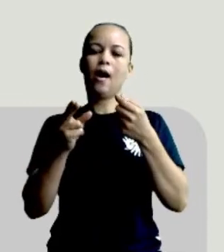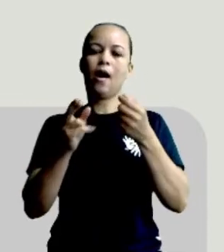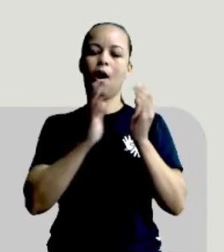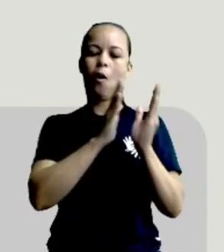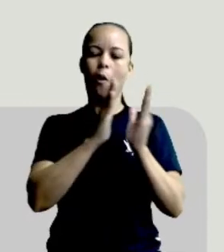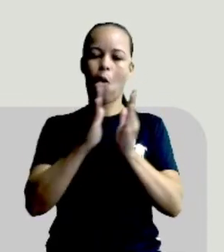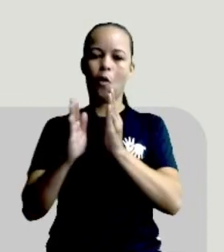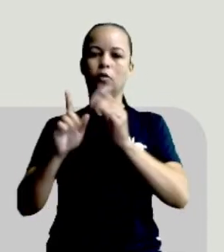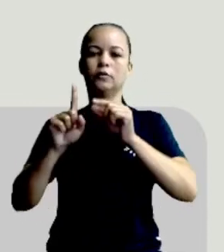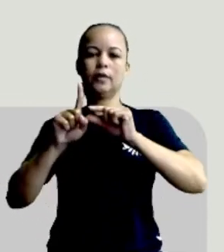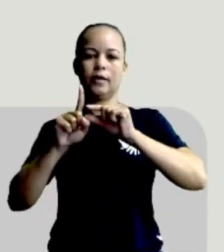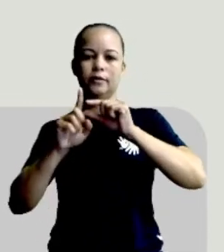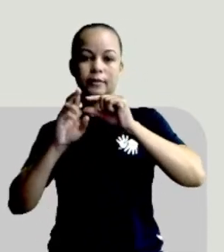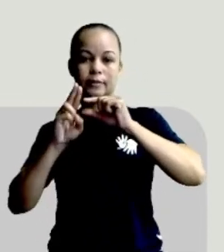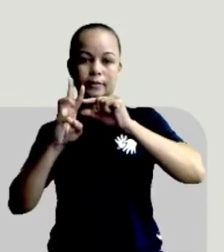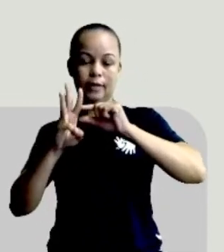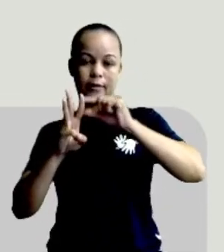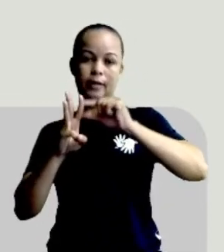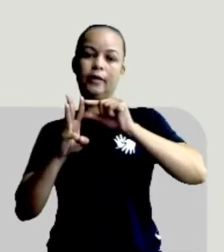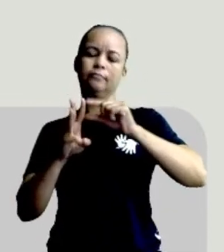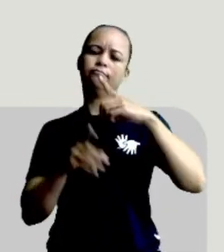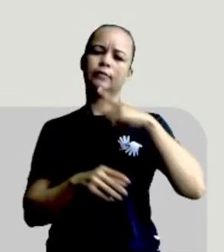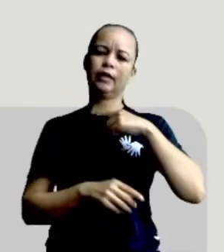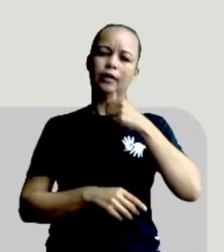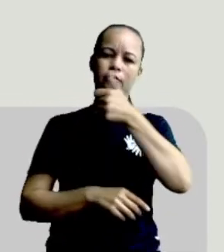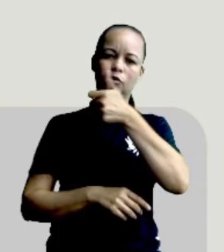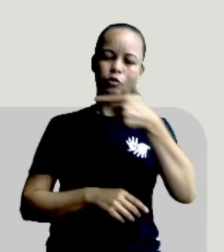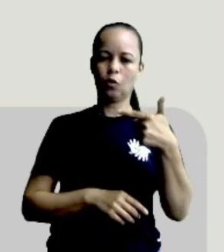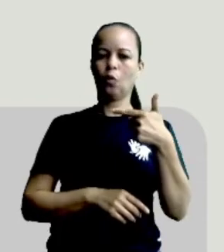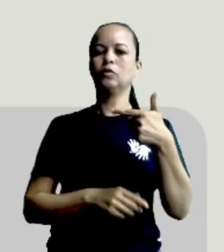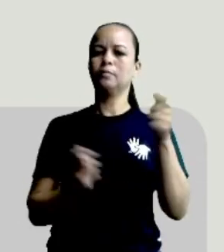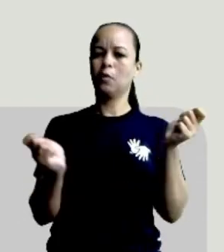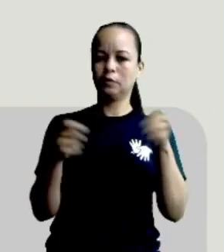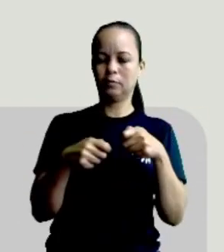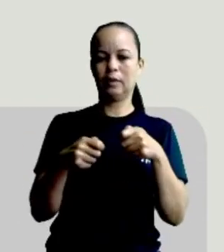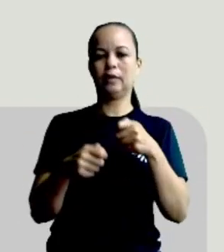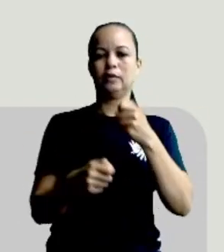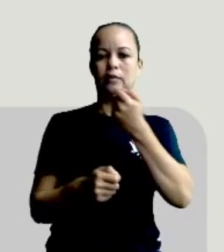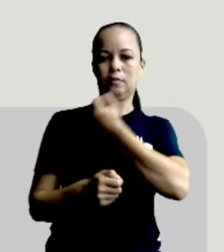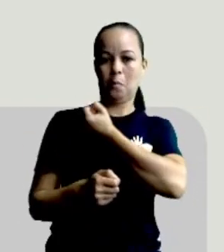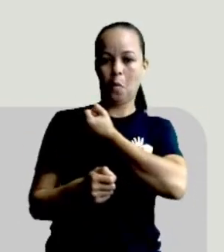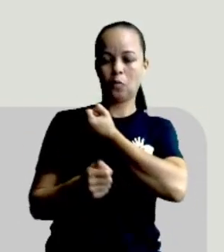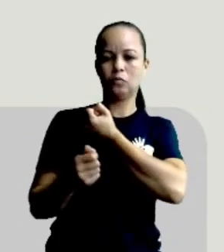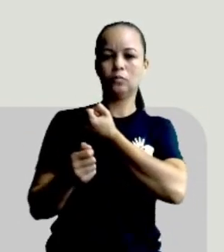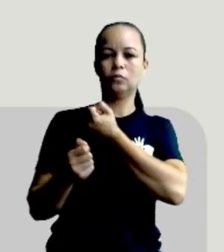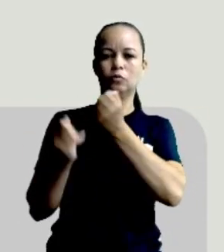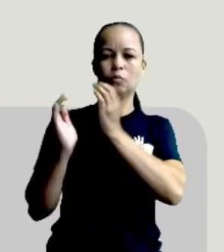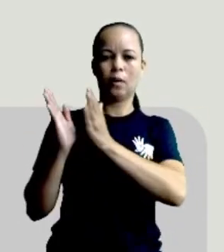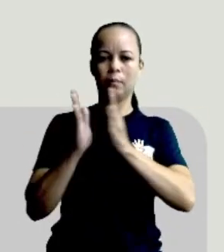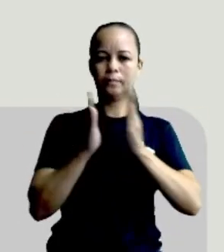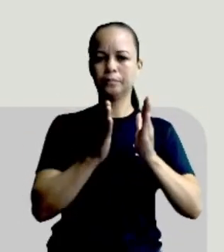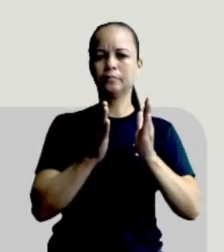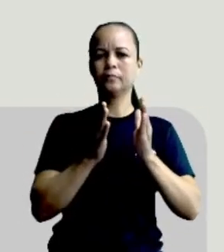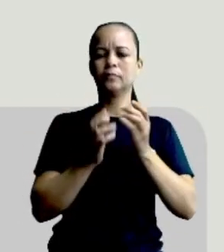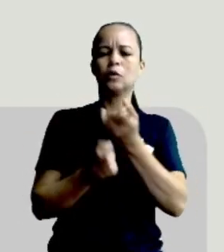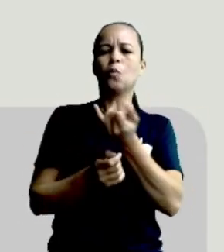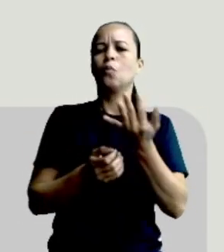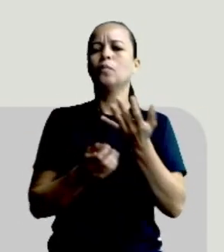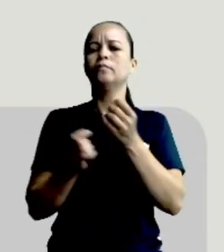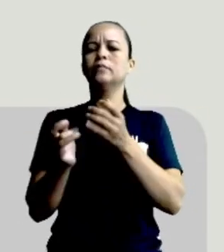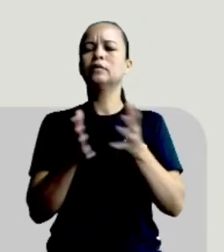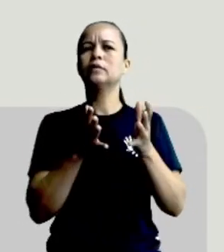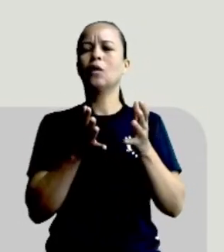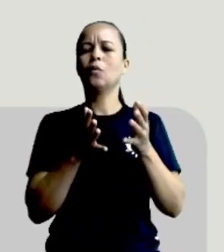centenas, teremos 12 possibilidades de composição numérica. Neste caso, como são